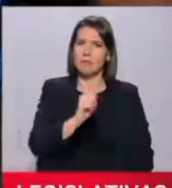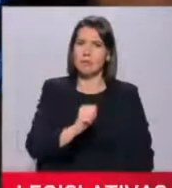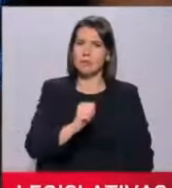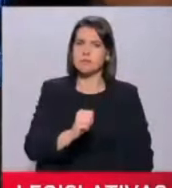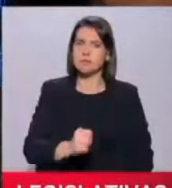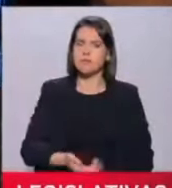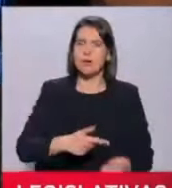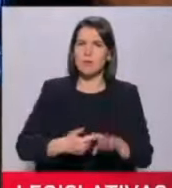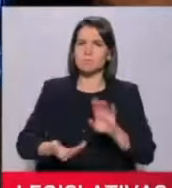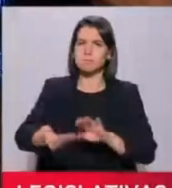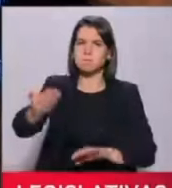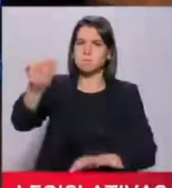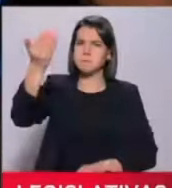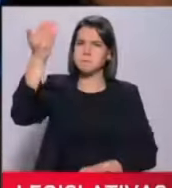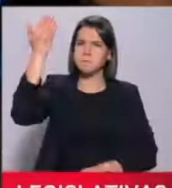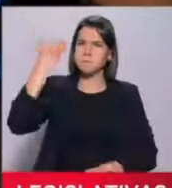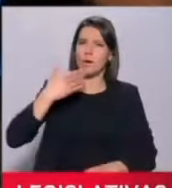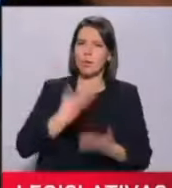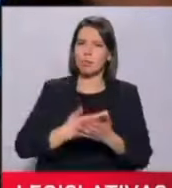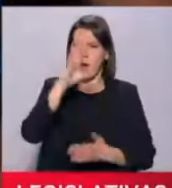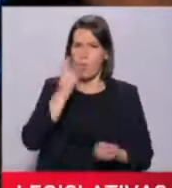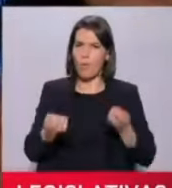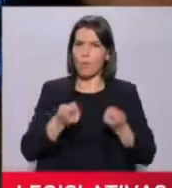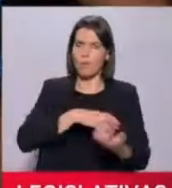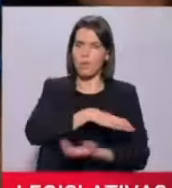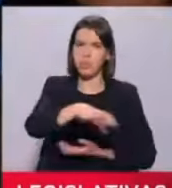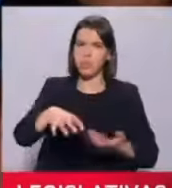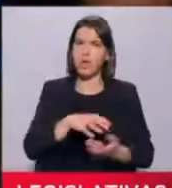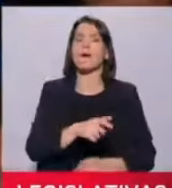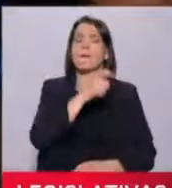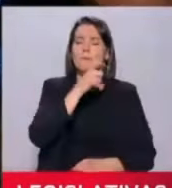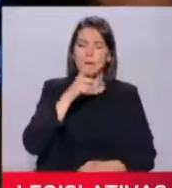tempo nos governa é seu primeiro compromisso em